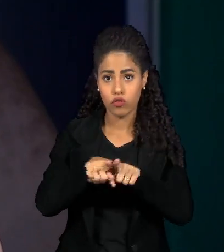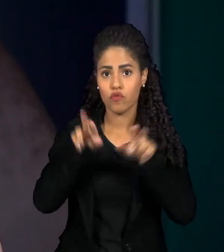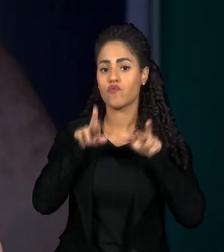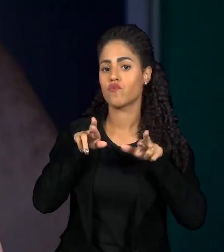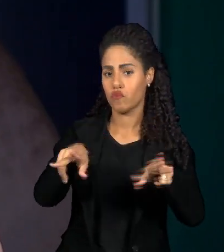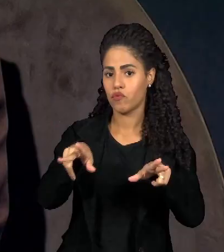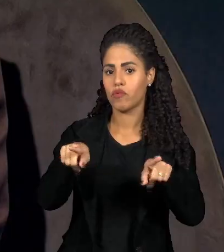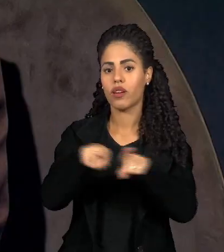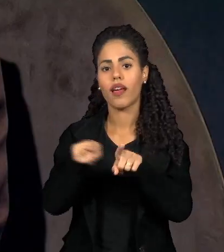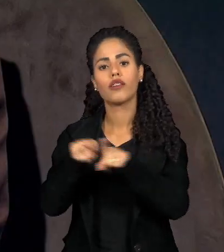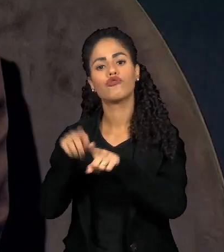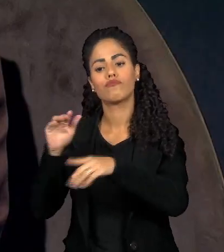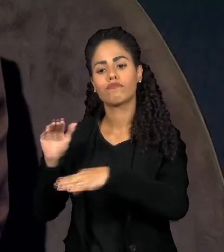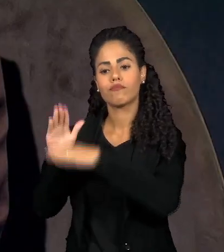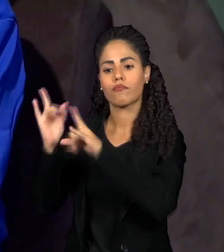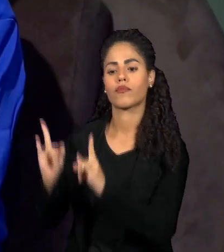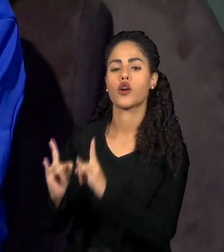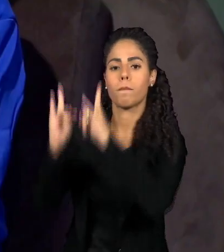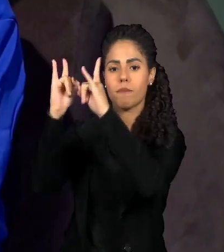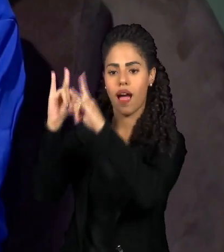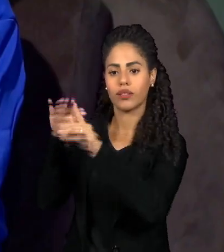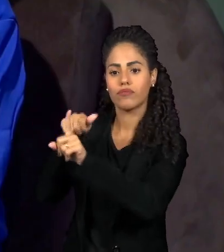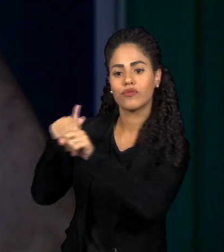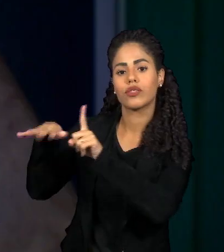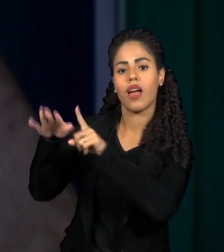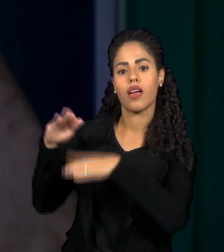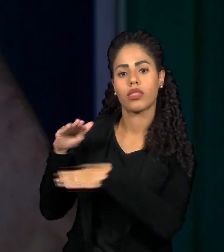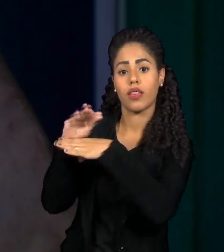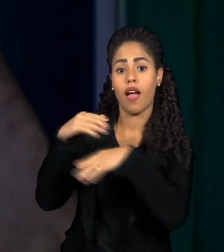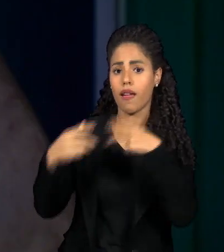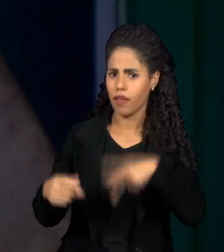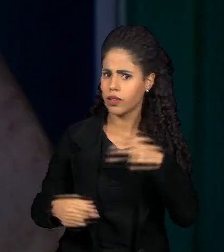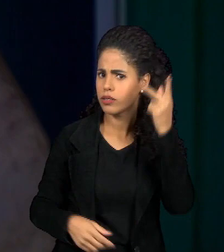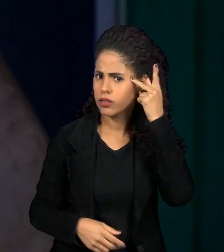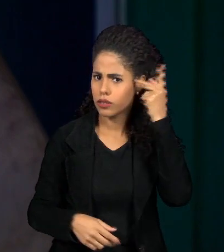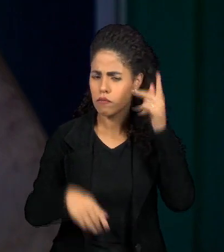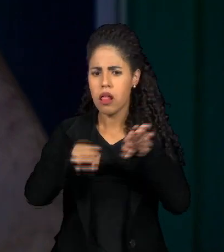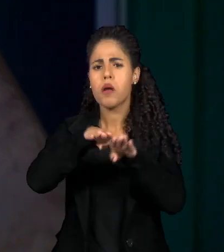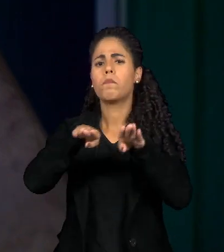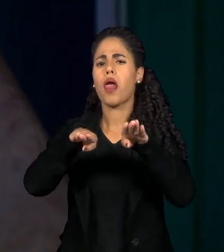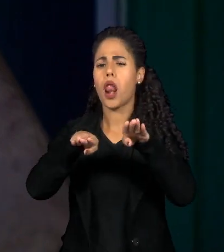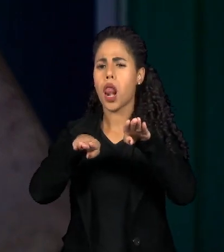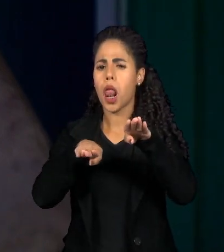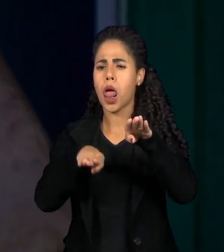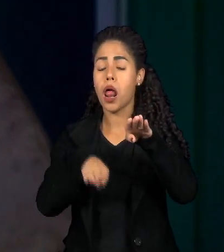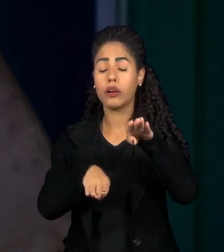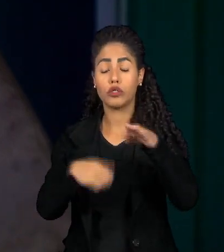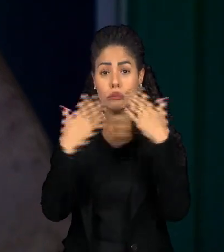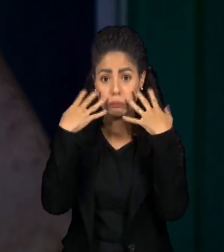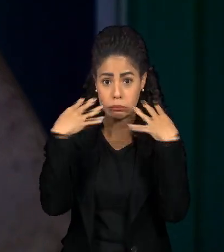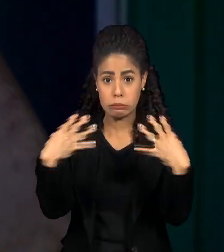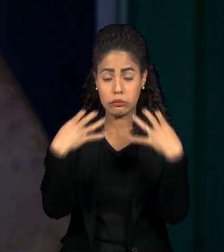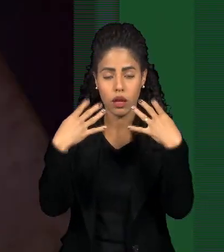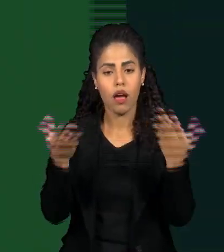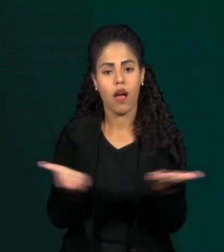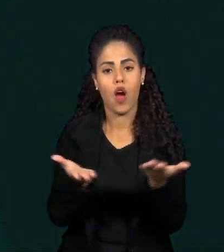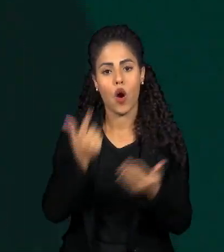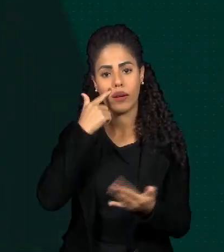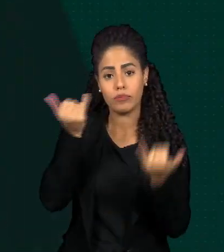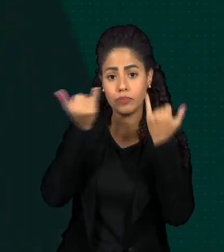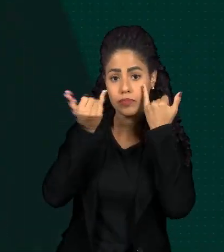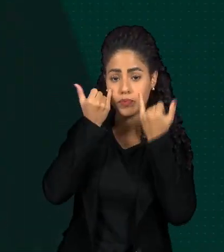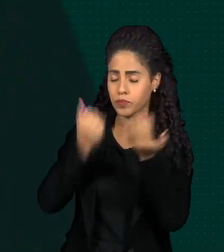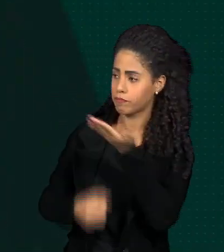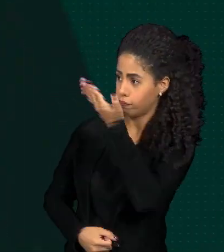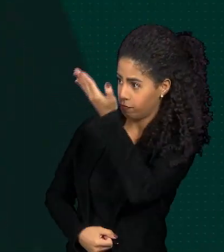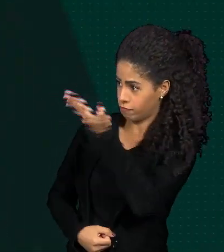habitações sociais na periferia. Em São Paulo, essa desigualdade ainda é mais evidente. Vamos a mais dados. De acordo com